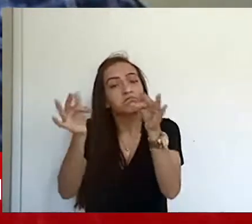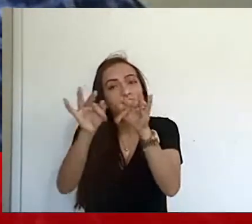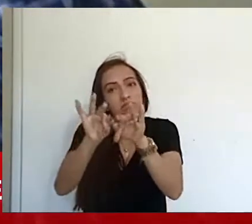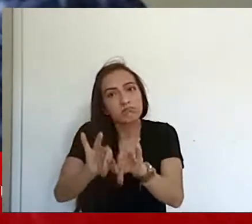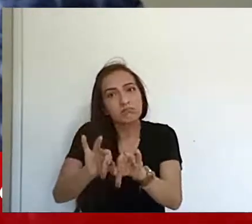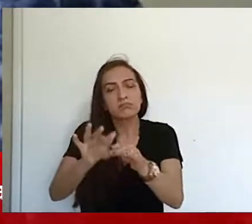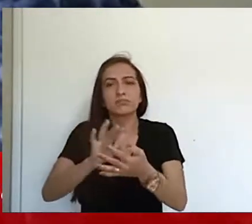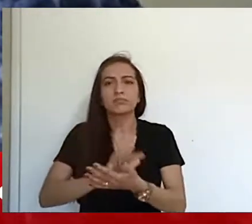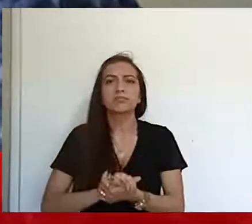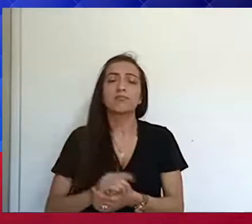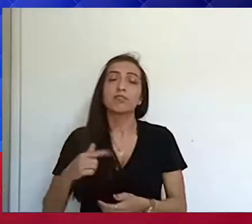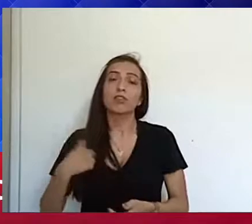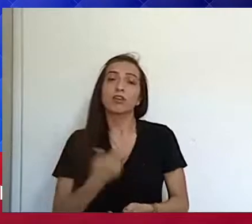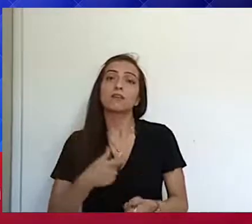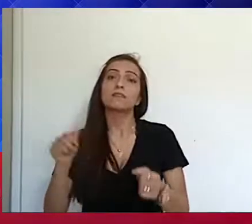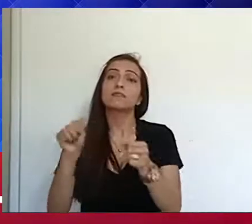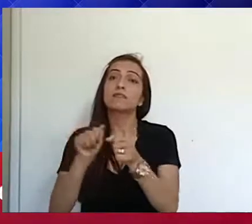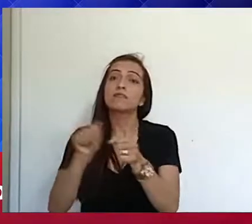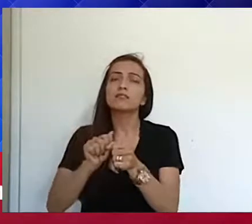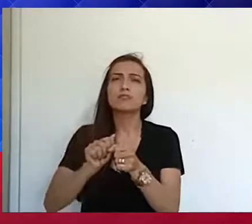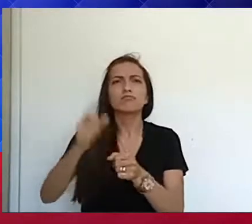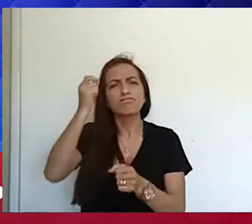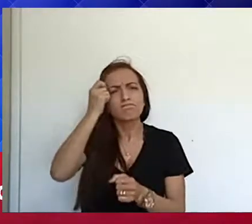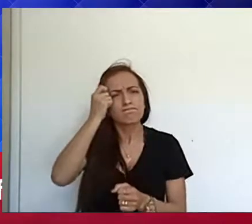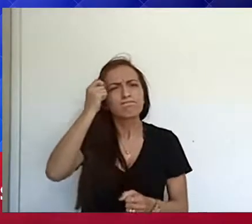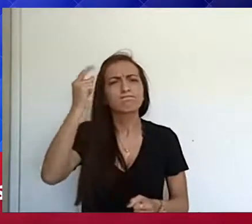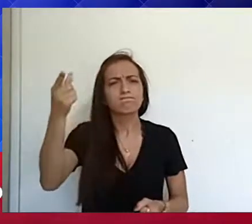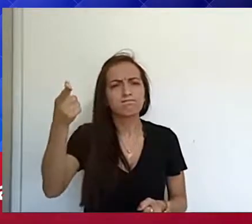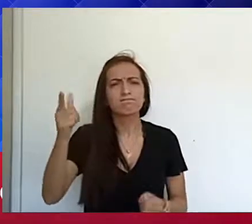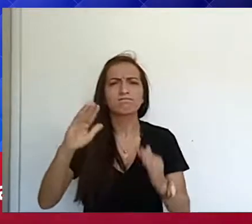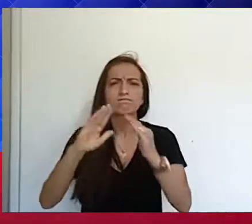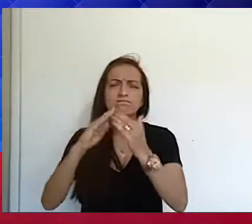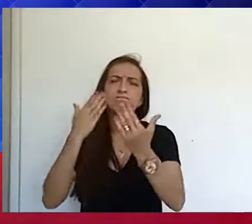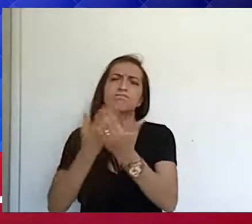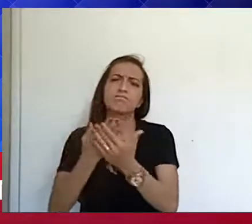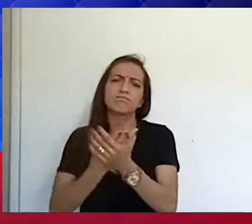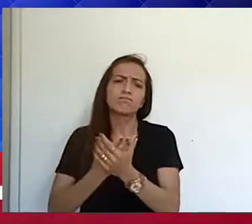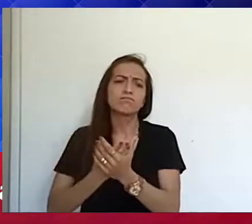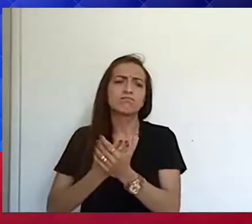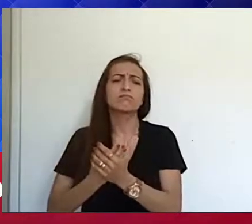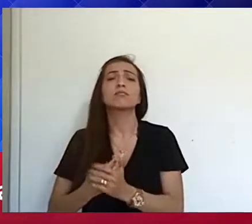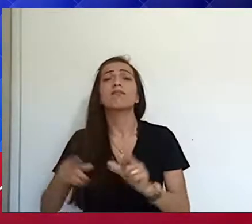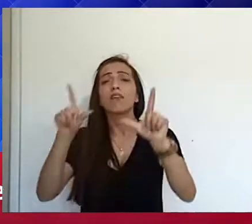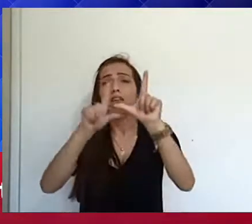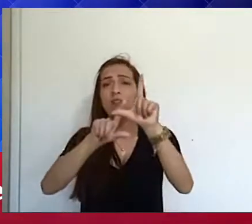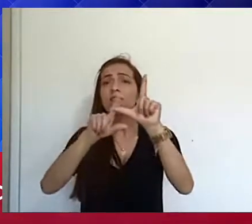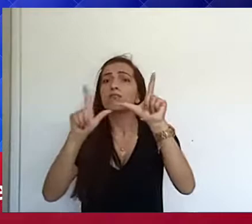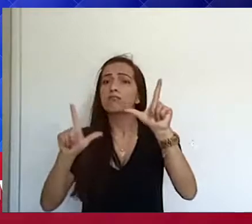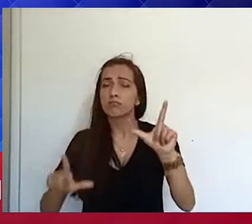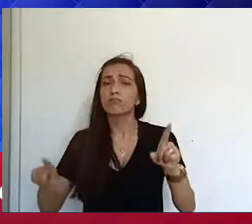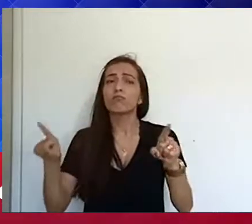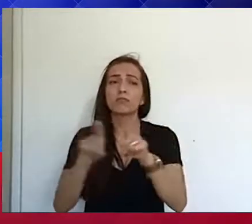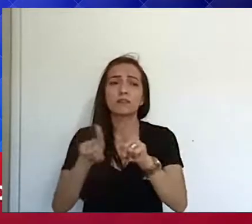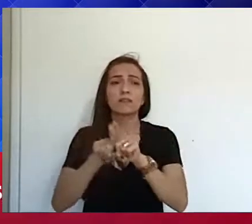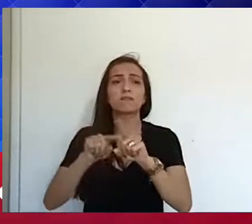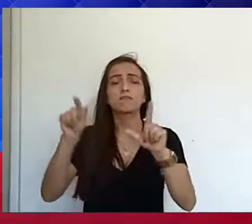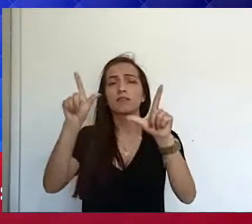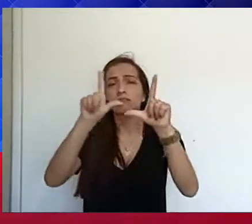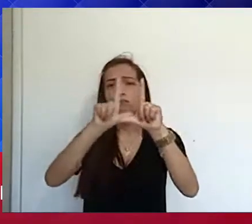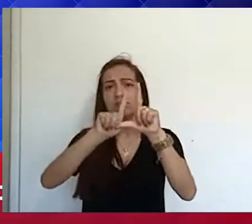nós decidimos na escola que nós, além da plataforma, a gente está usando atividades impressas. Então,